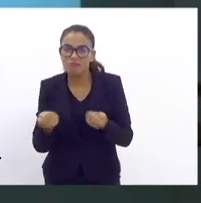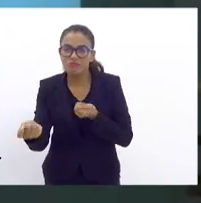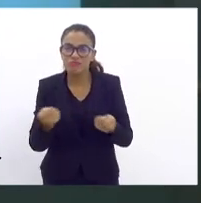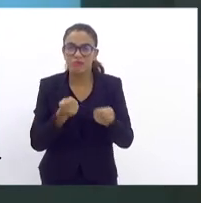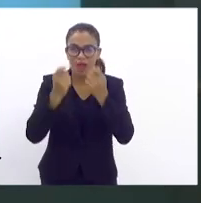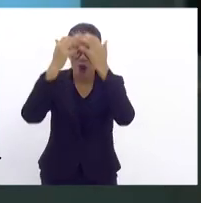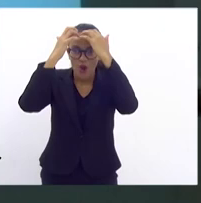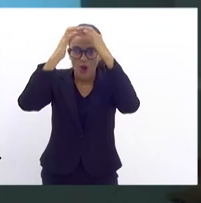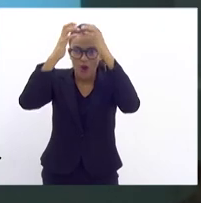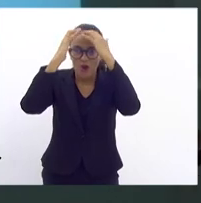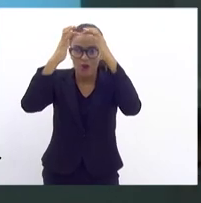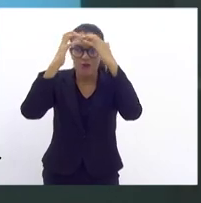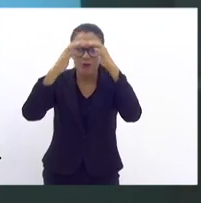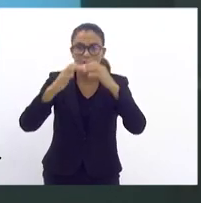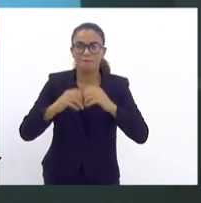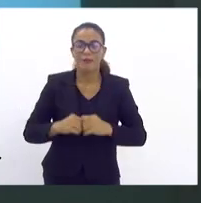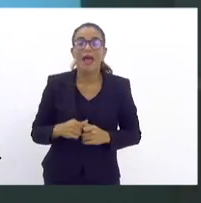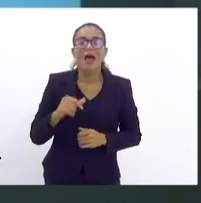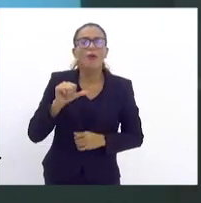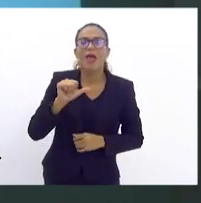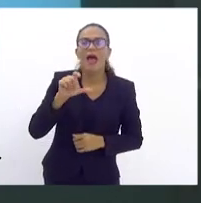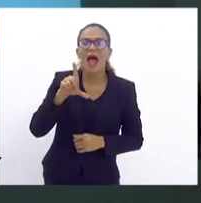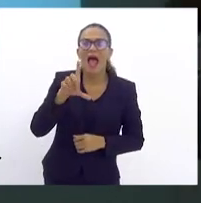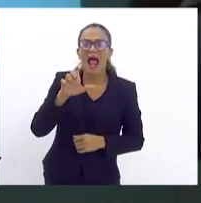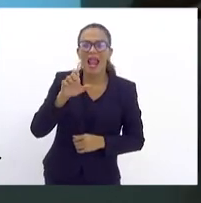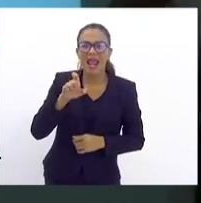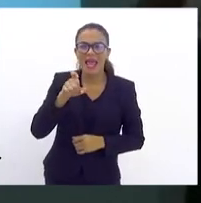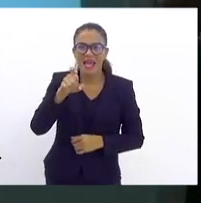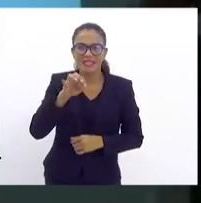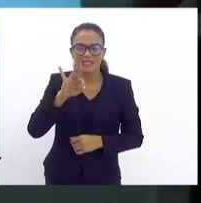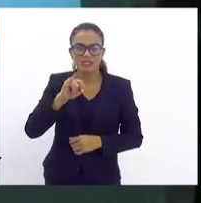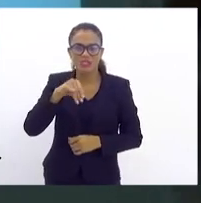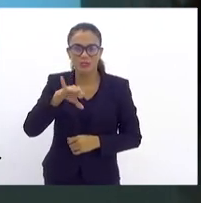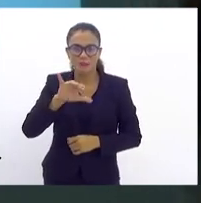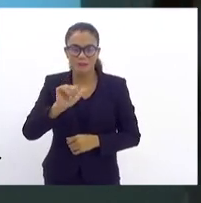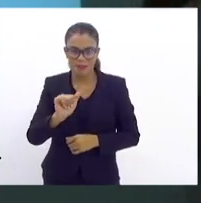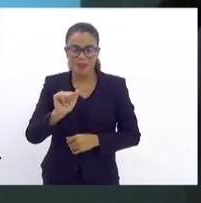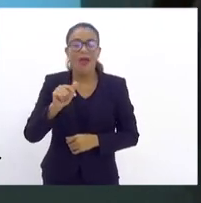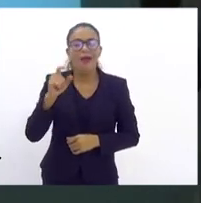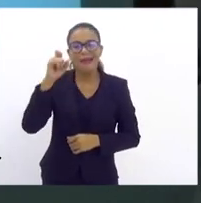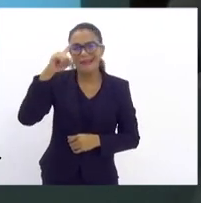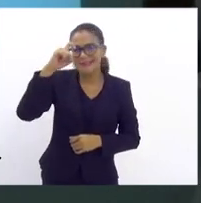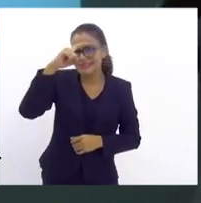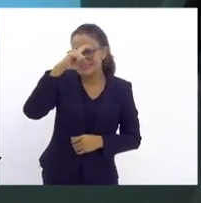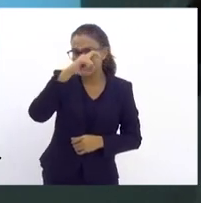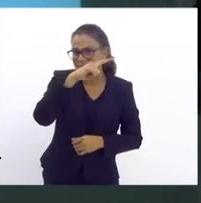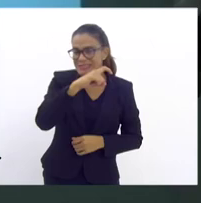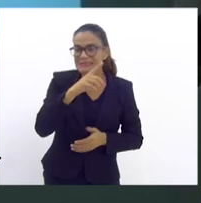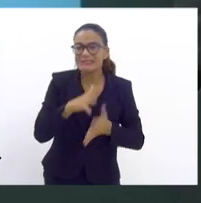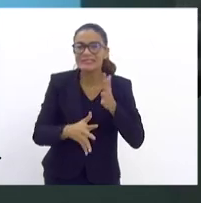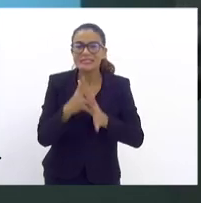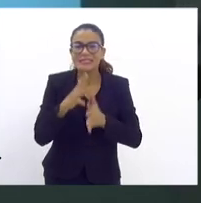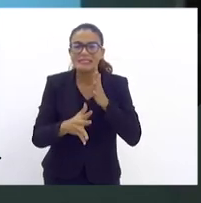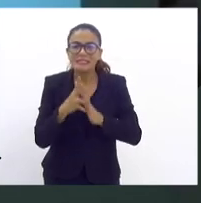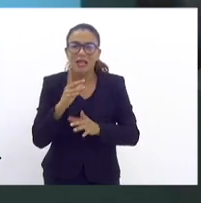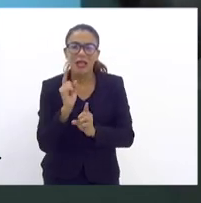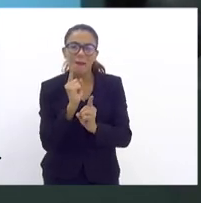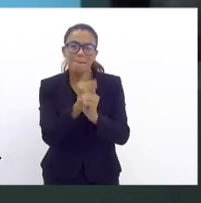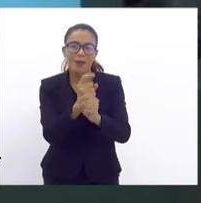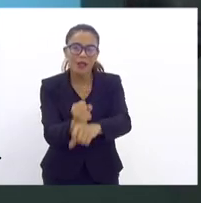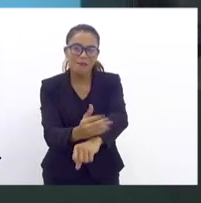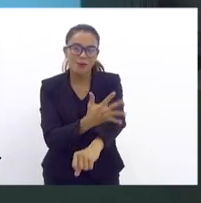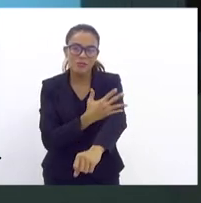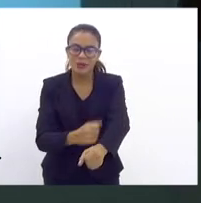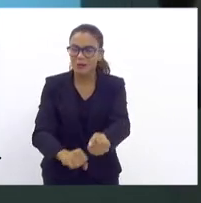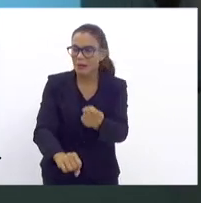cognitiva alextimia que é pouquíssimo falado né mas é a dificuldade o prejuízo de identificar a